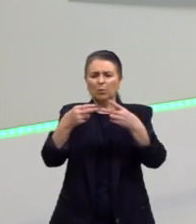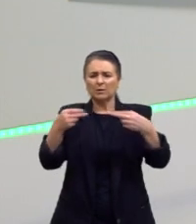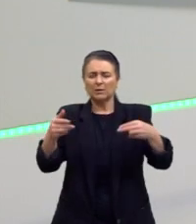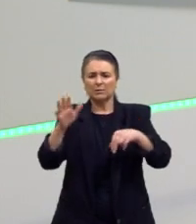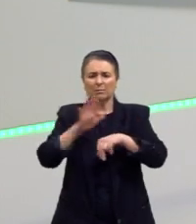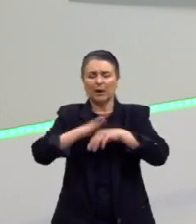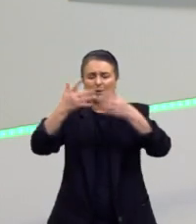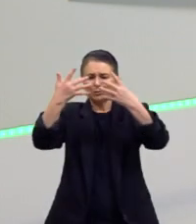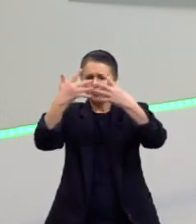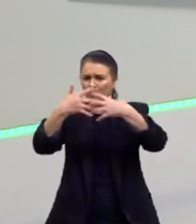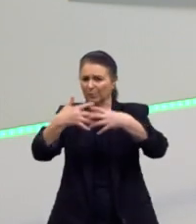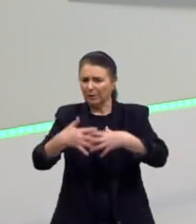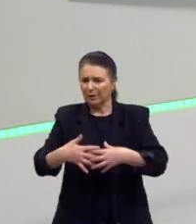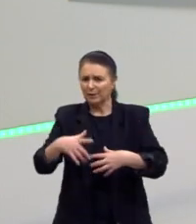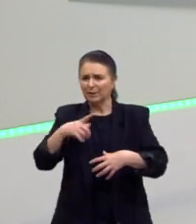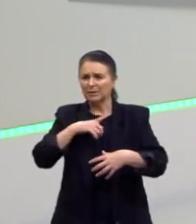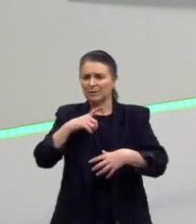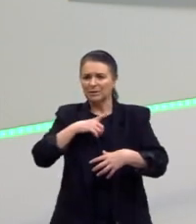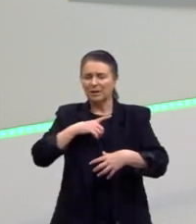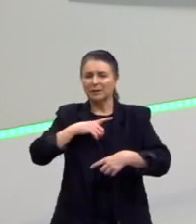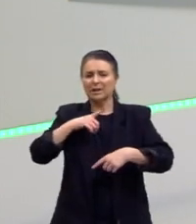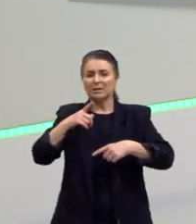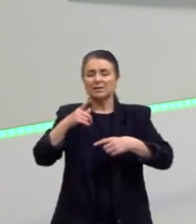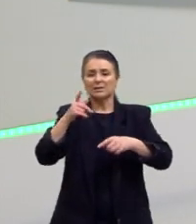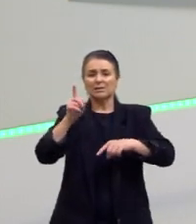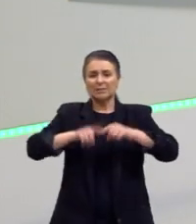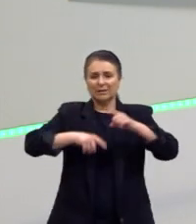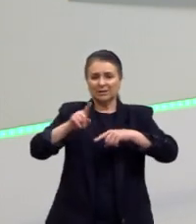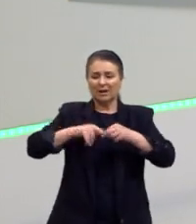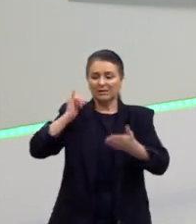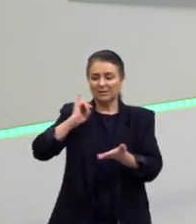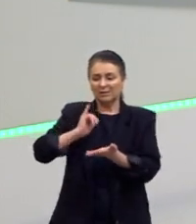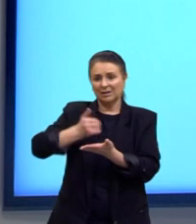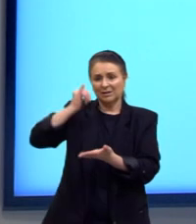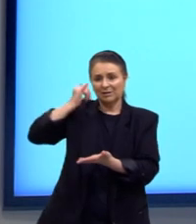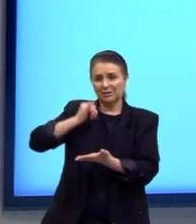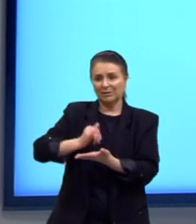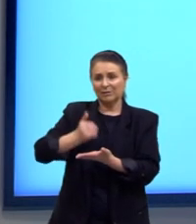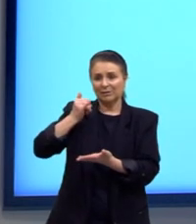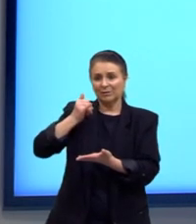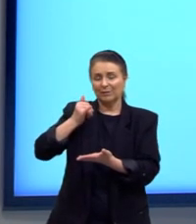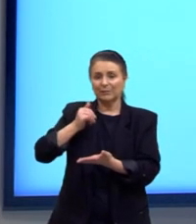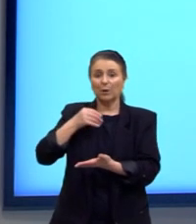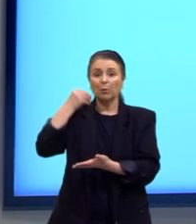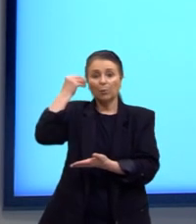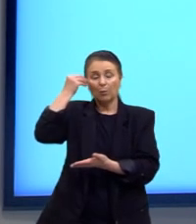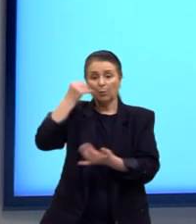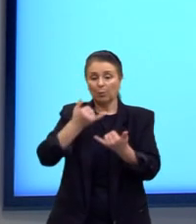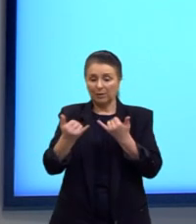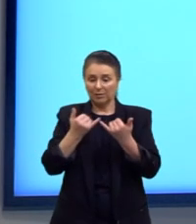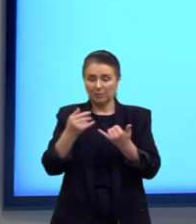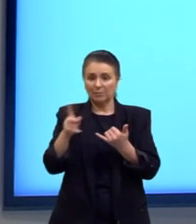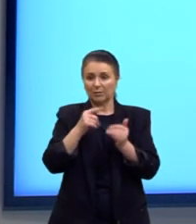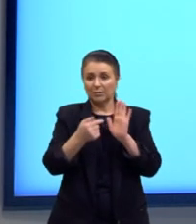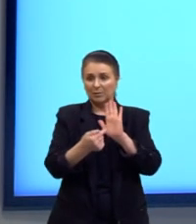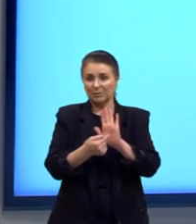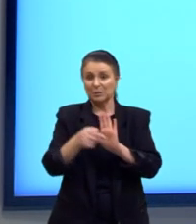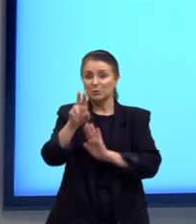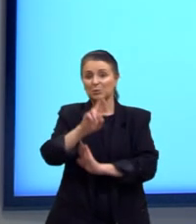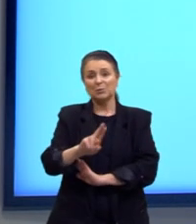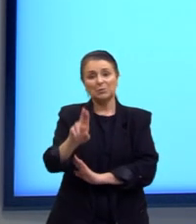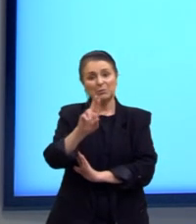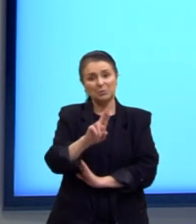que também envolvem, né, esses equipamentos eletrônicos, tá? Então, aqui é um dos exemplos que a gente tem de